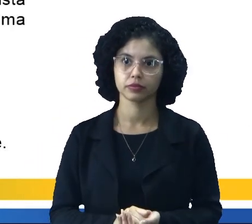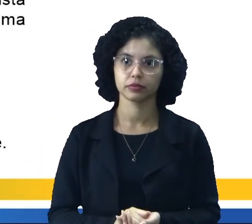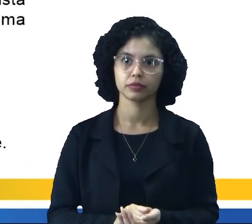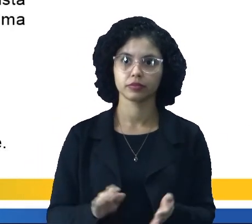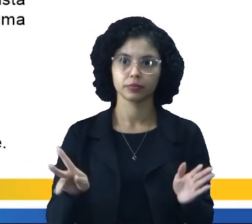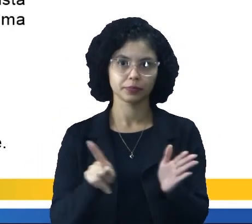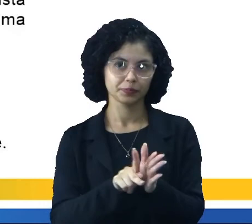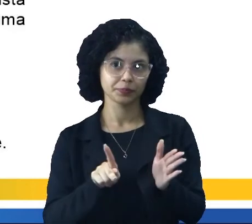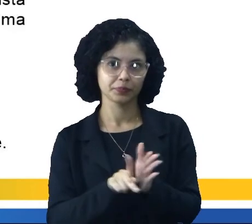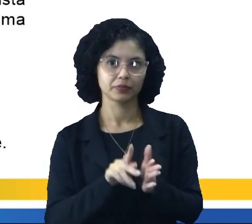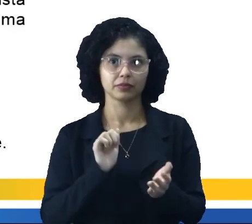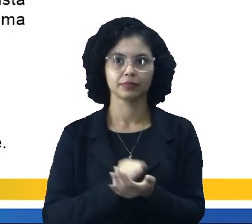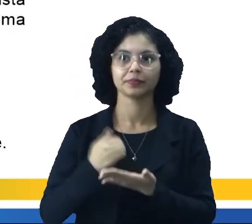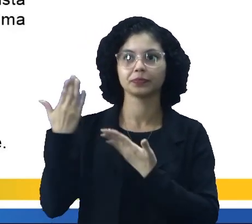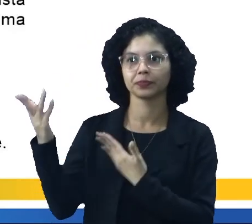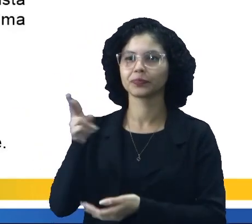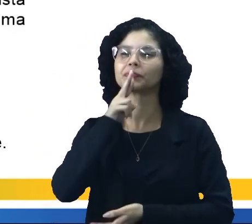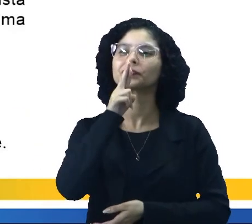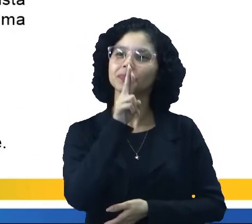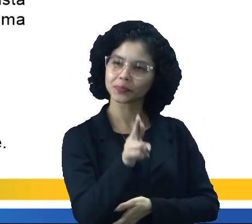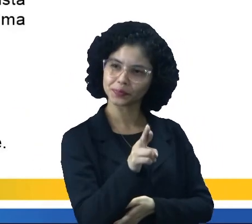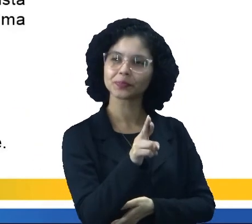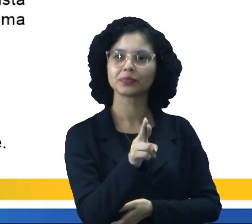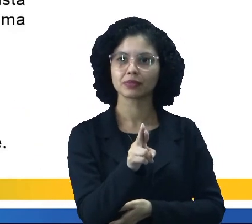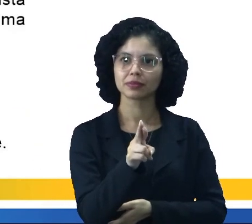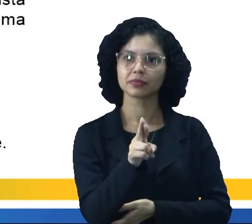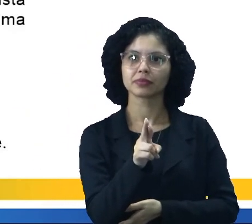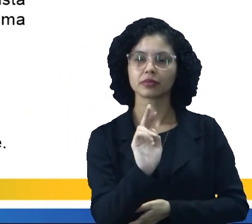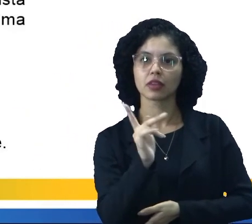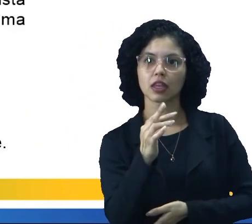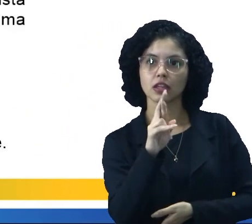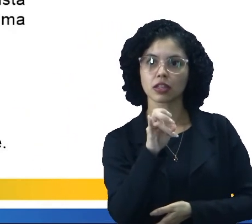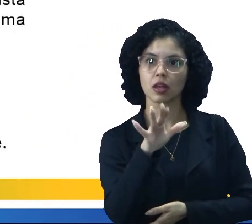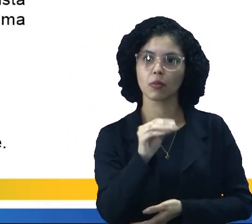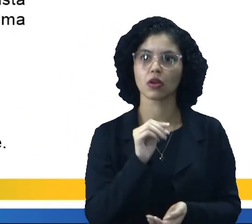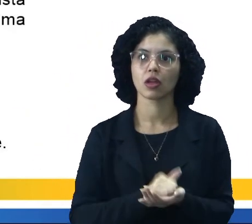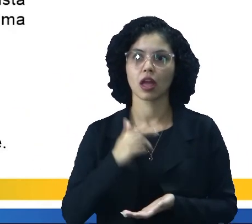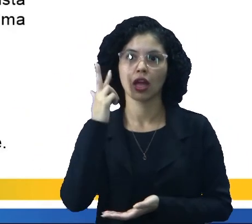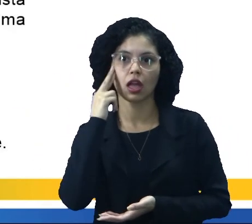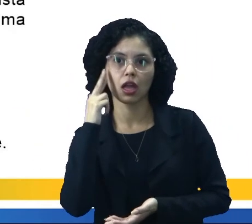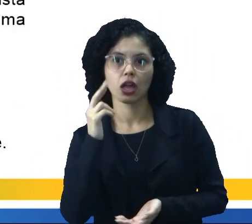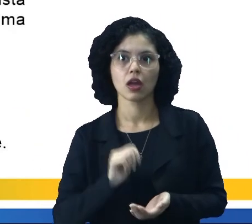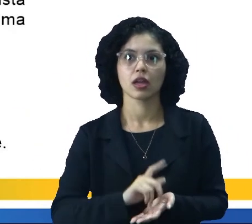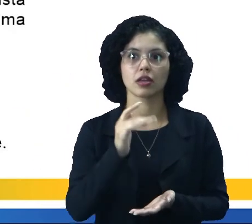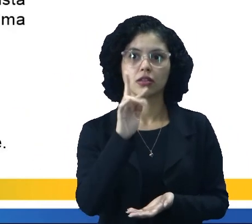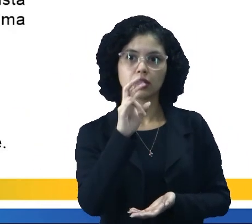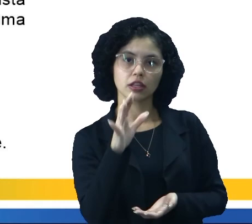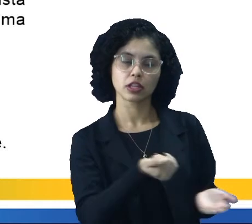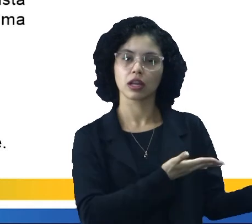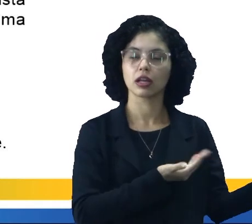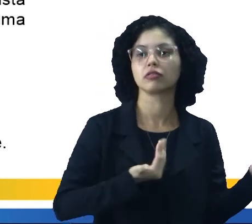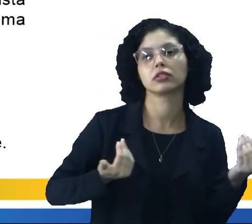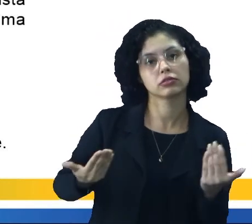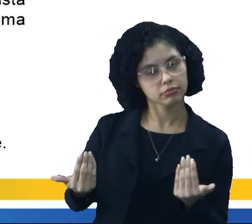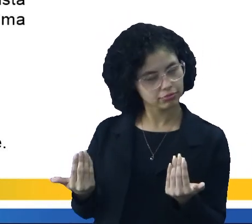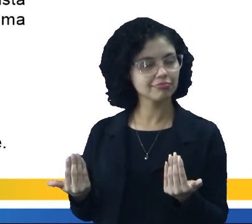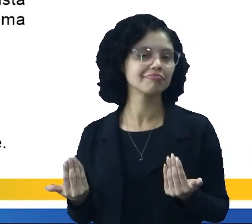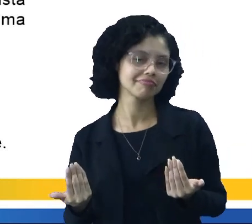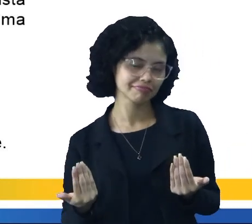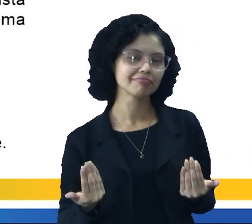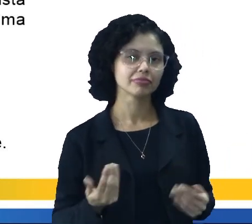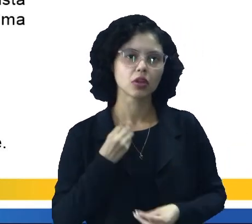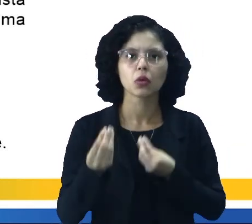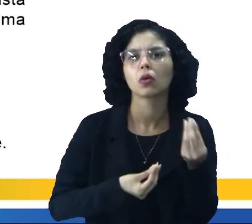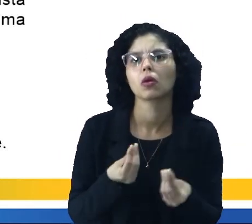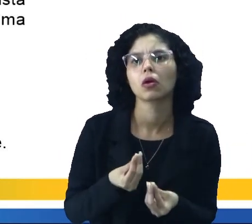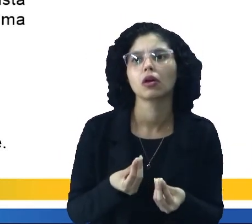tem explicitamente qual é essa definição, ó. Hegemônica, que normatiza a heterossexualidade e a jovialidade.